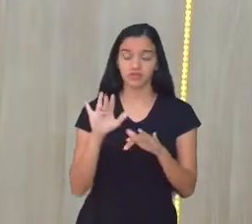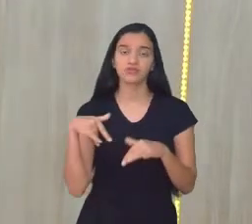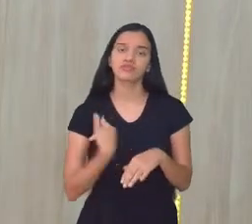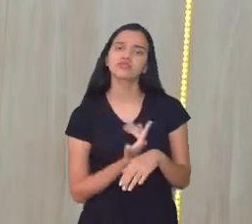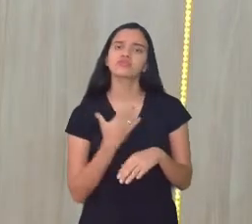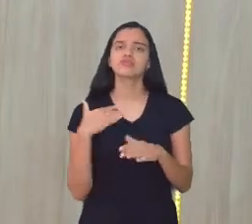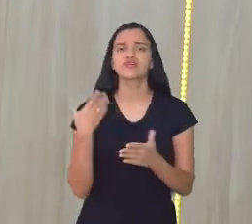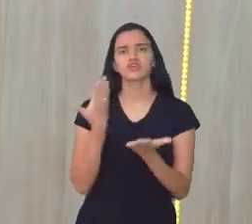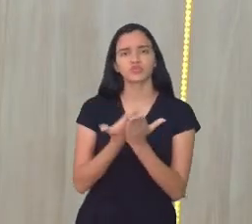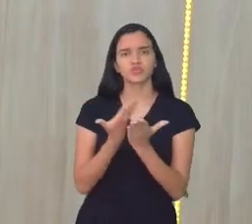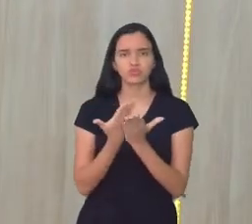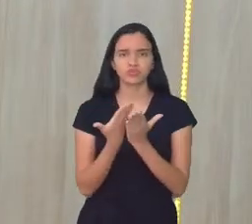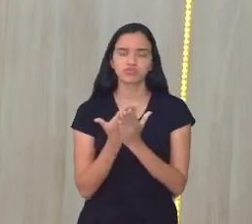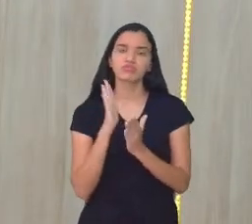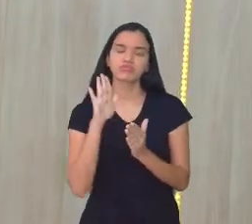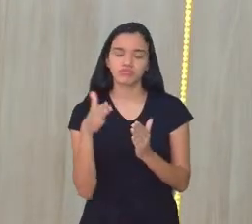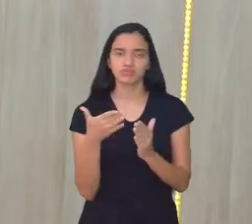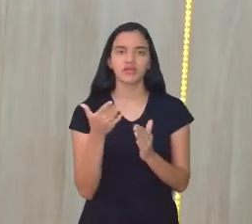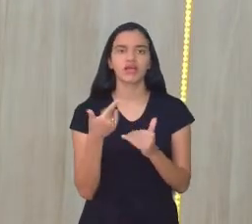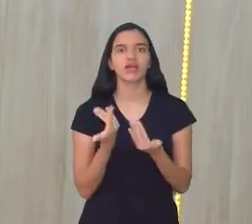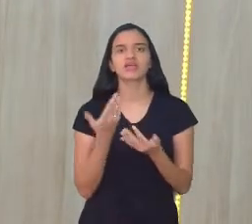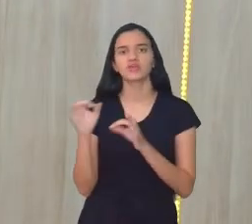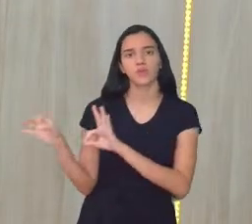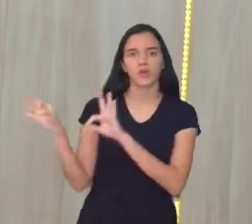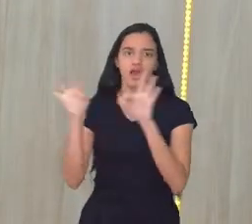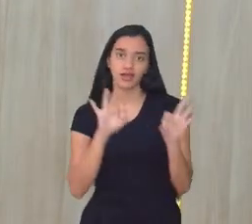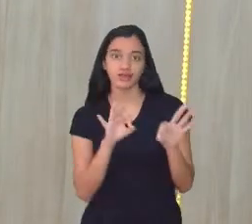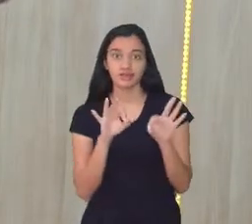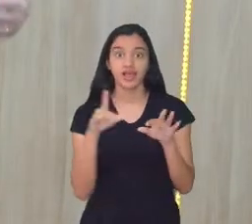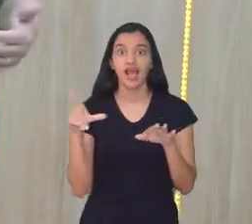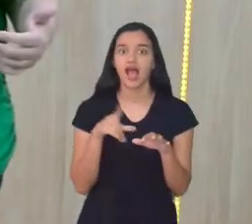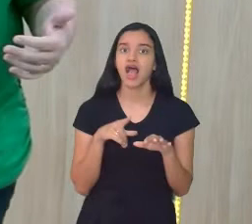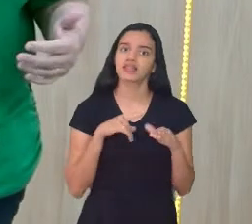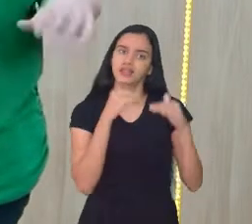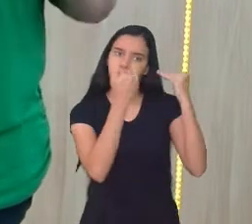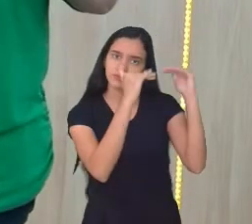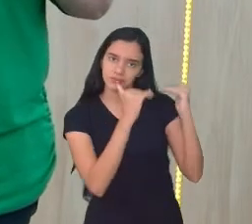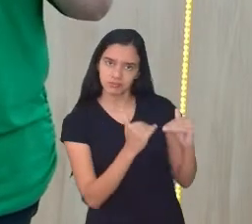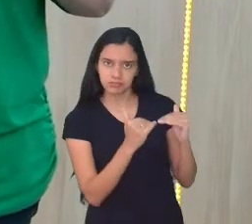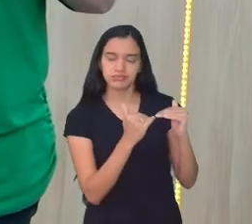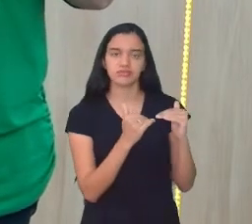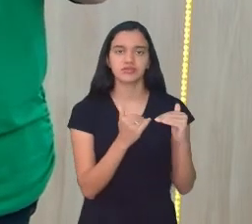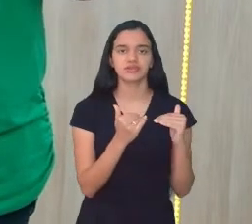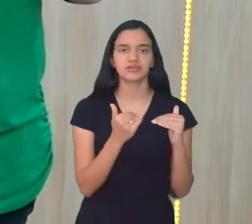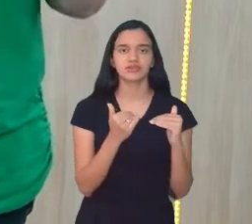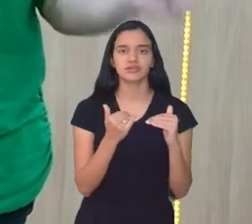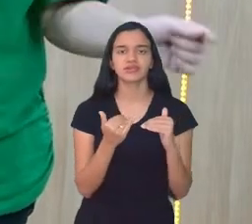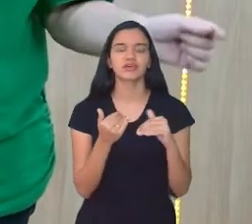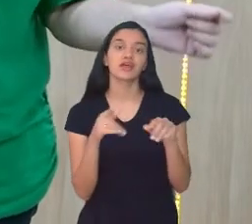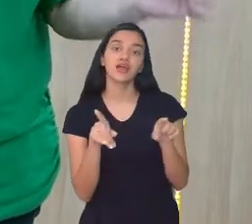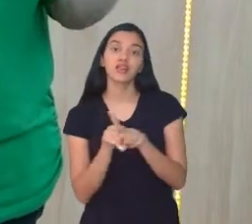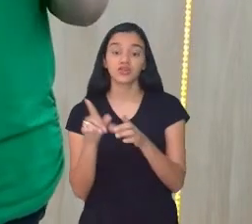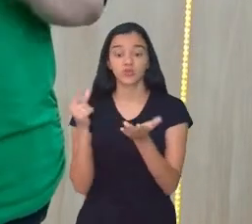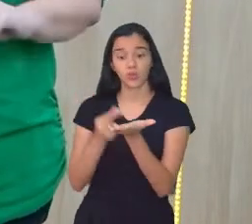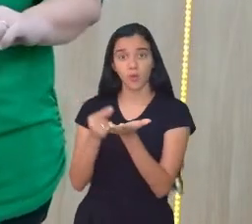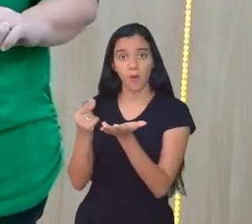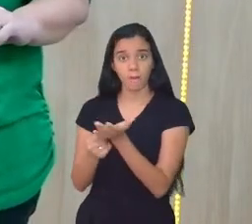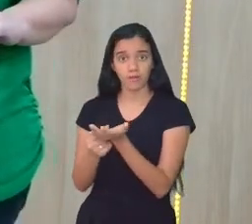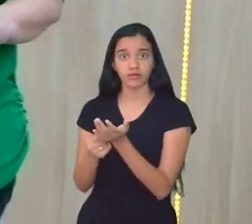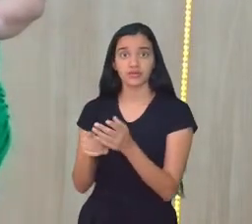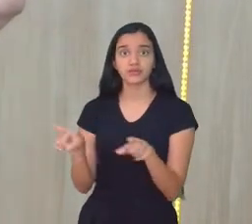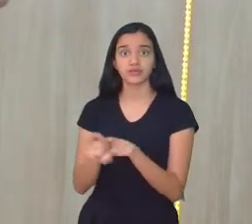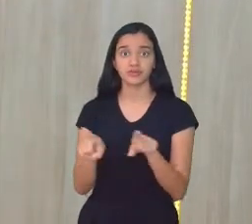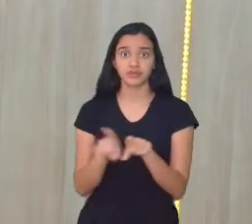vem trabalhando isso. Quem não assistiu, tem na playlist, lá do tanto do aplicativo quanto